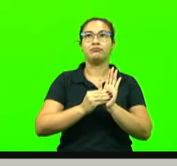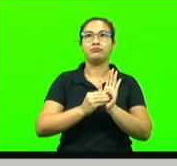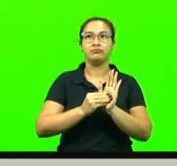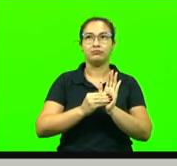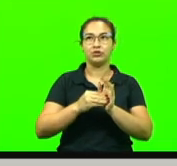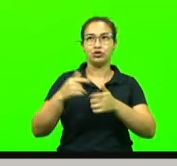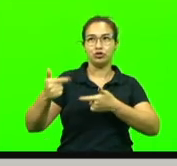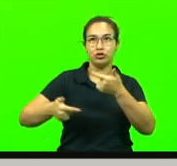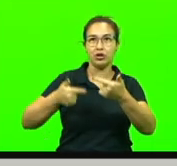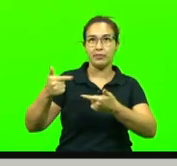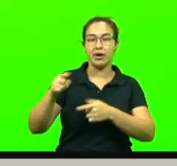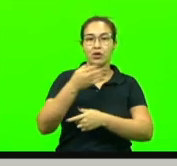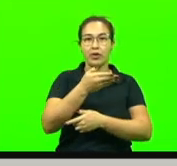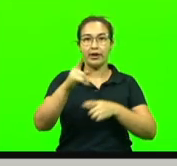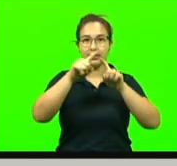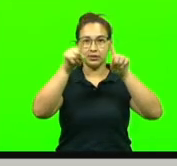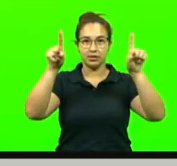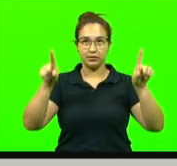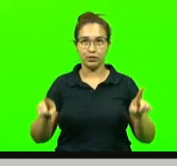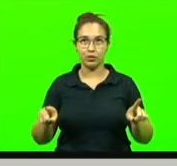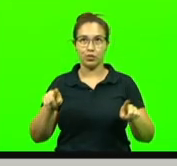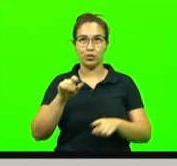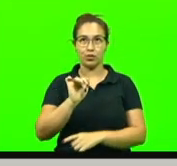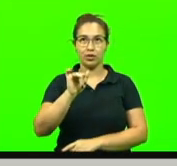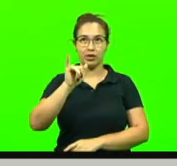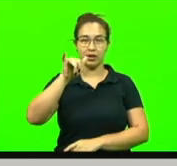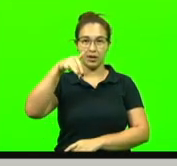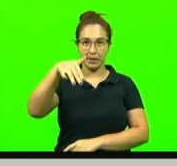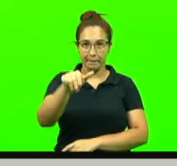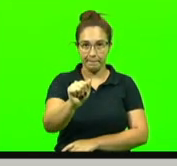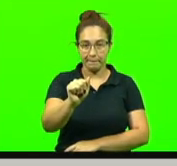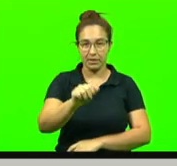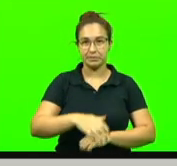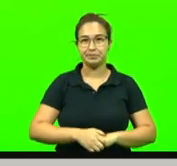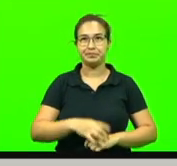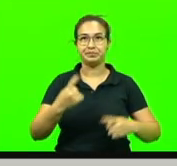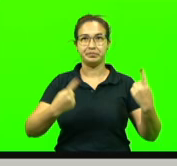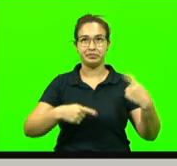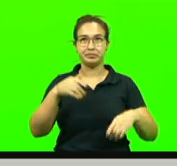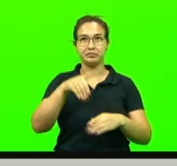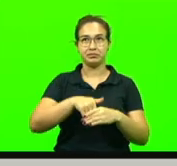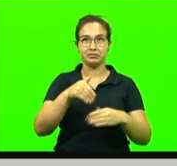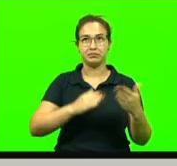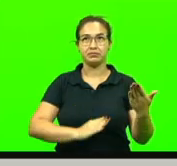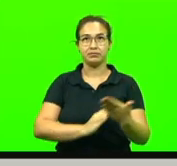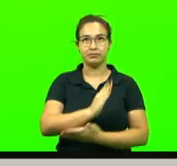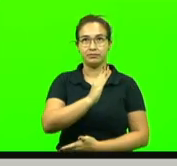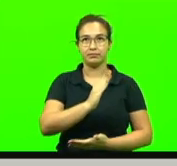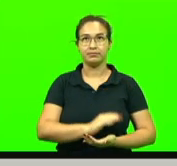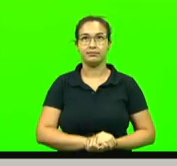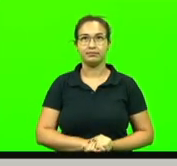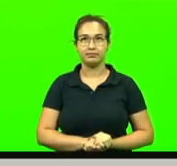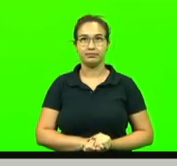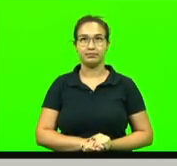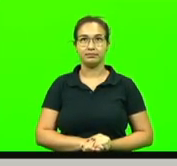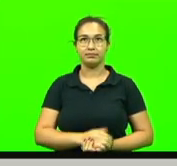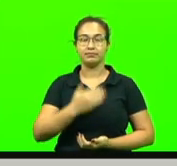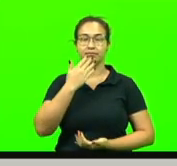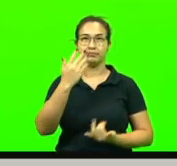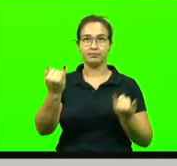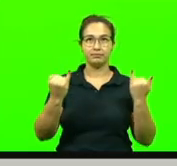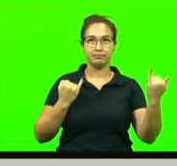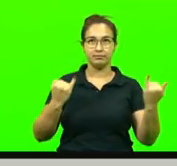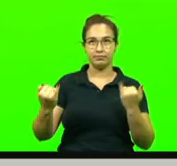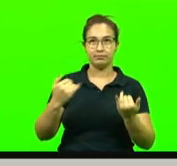vencimentos dos servidores do IMA. Em discussão, em votação. Aprovado. Pedido de